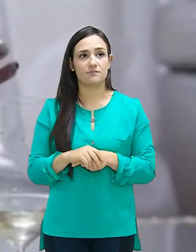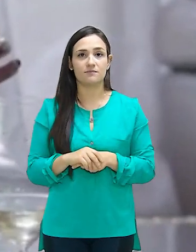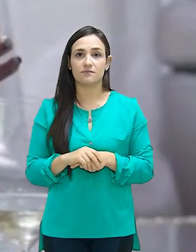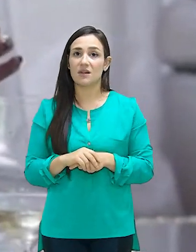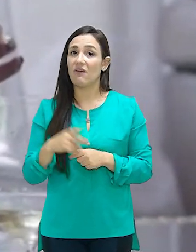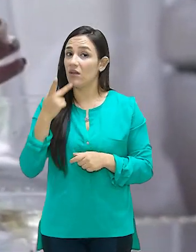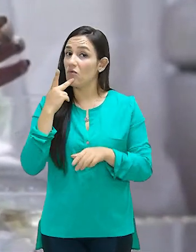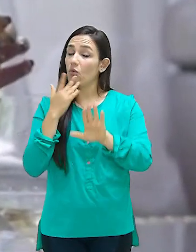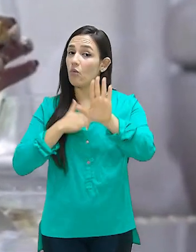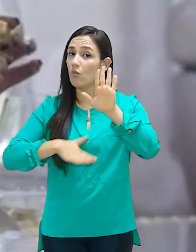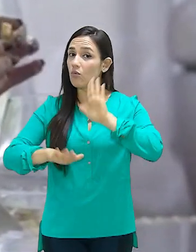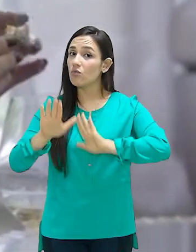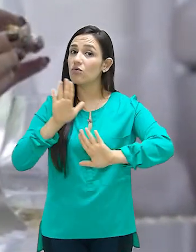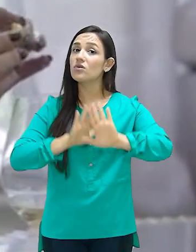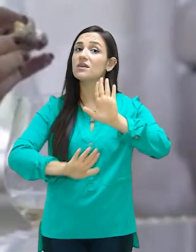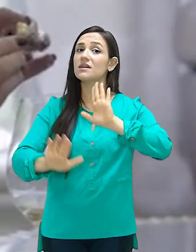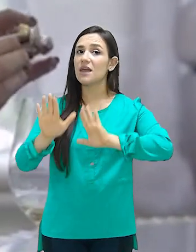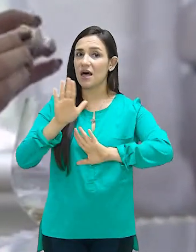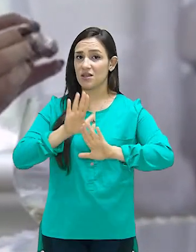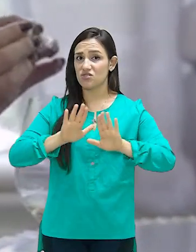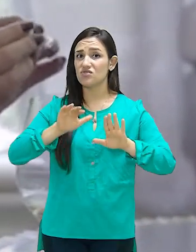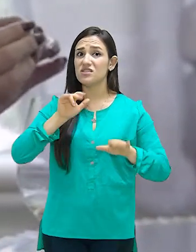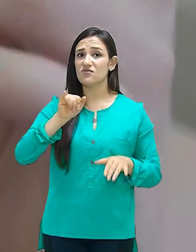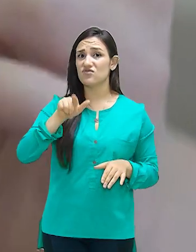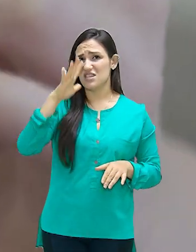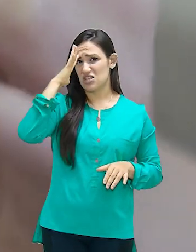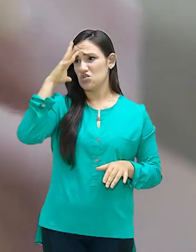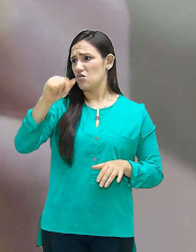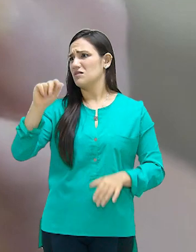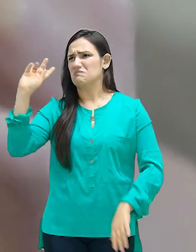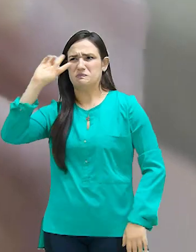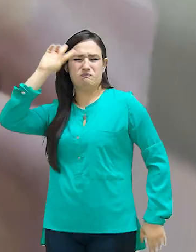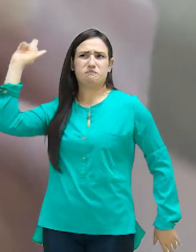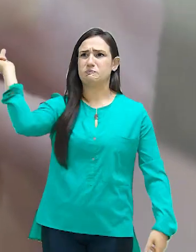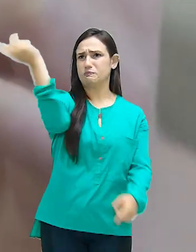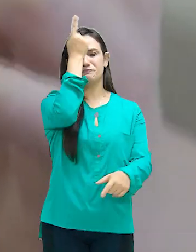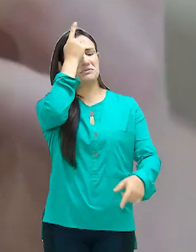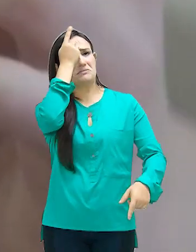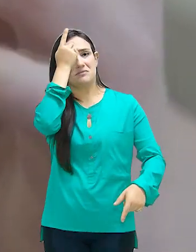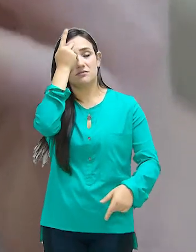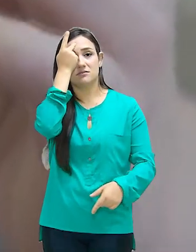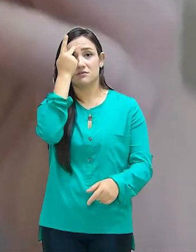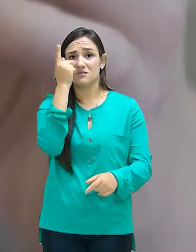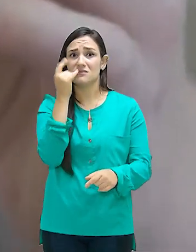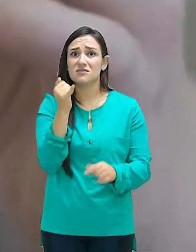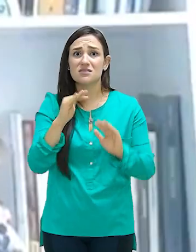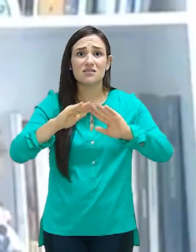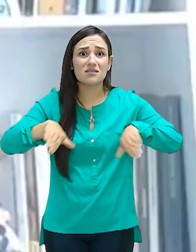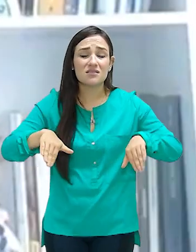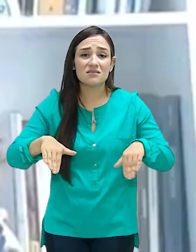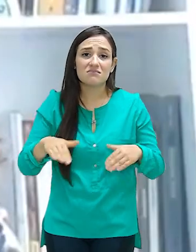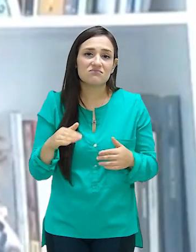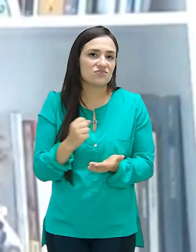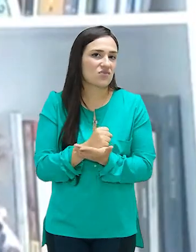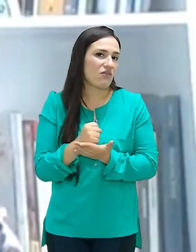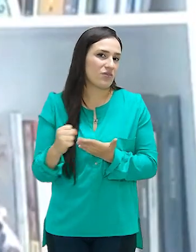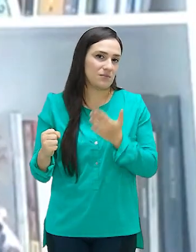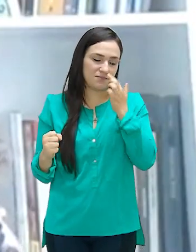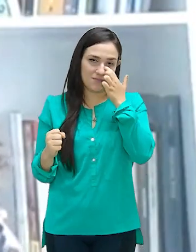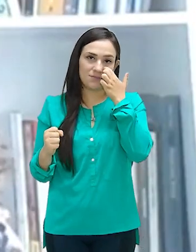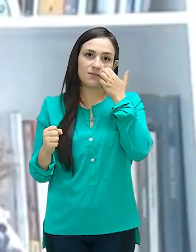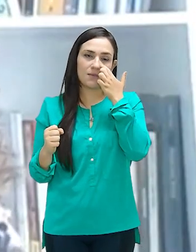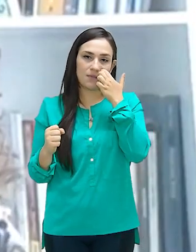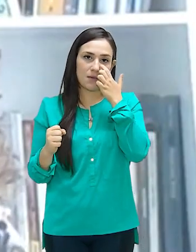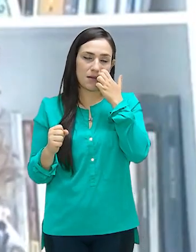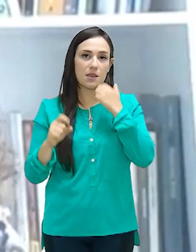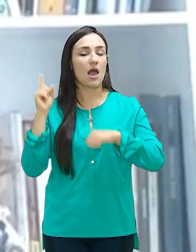e emotivas, tomadas no calor de uma discussão e que podem resultar num caminho sem volta. Todo tipo de tomada de